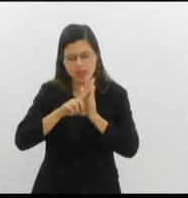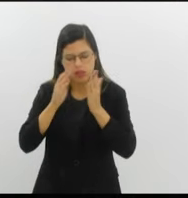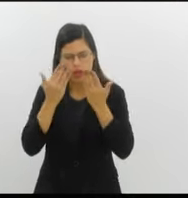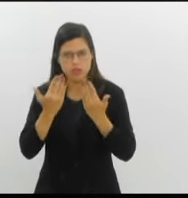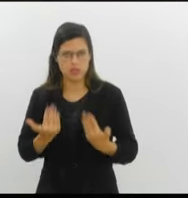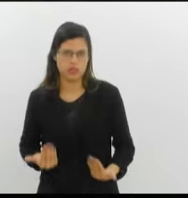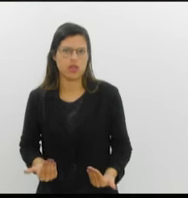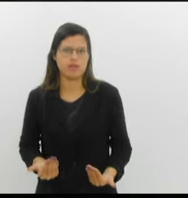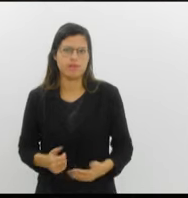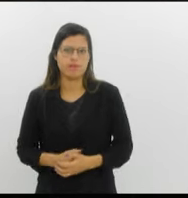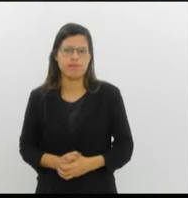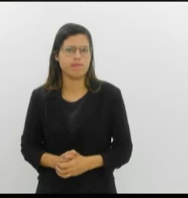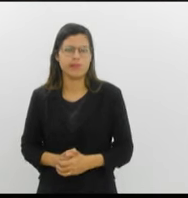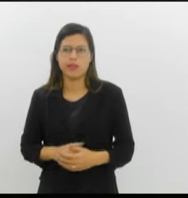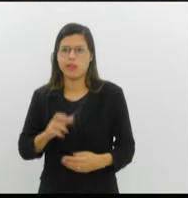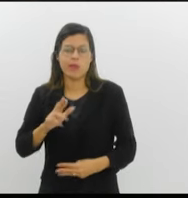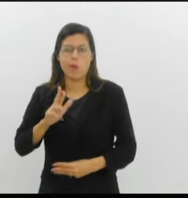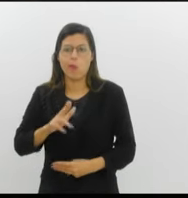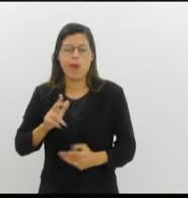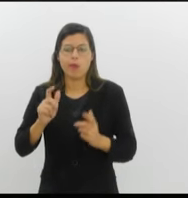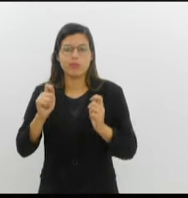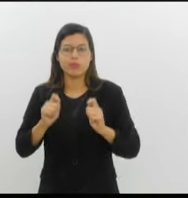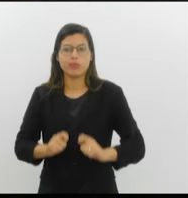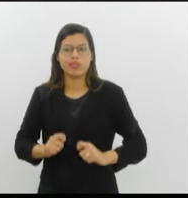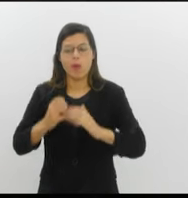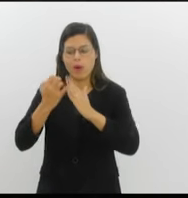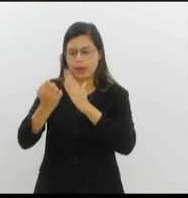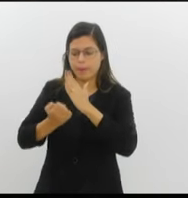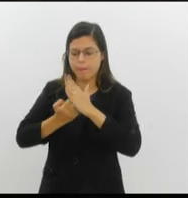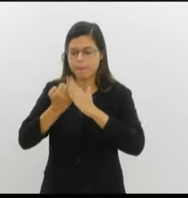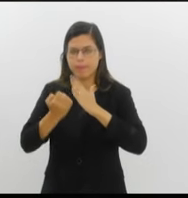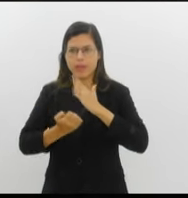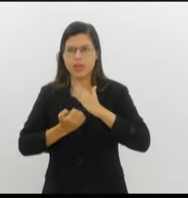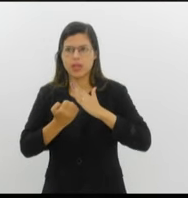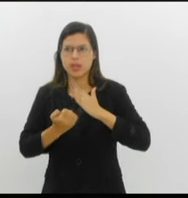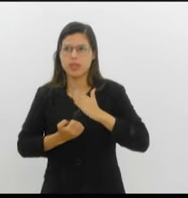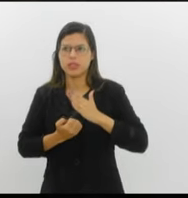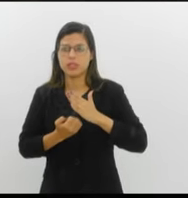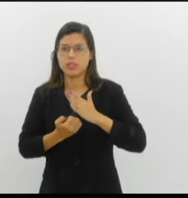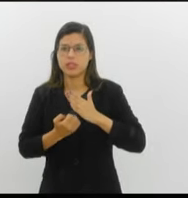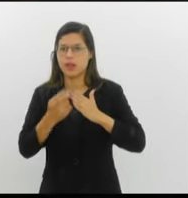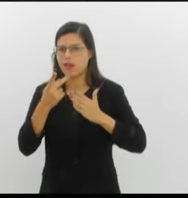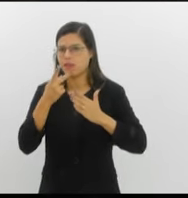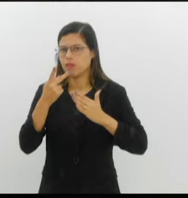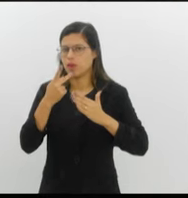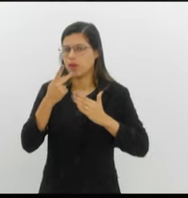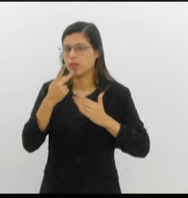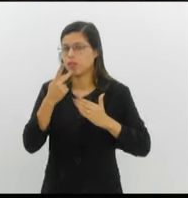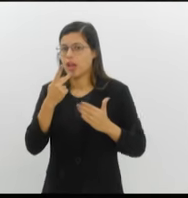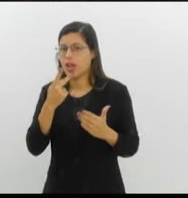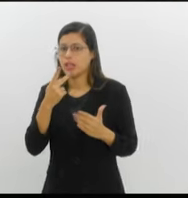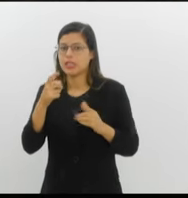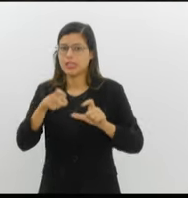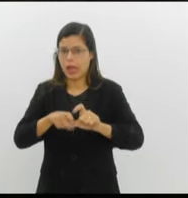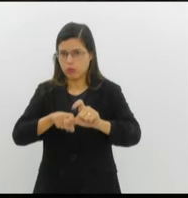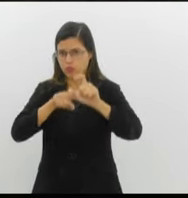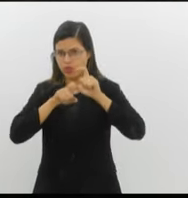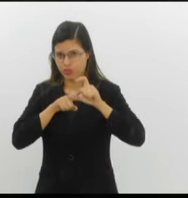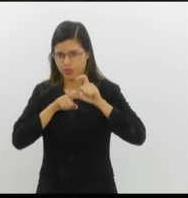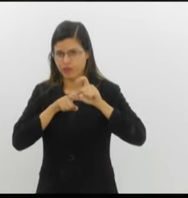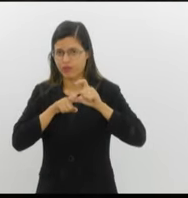mais possível uma empresa questionar, dizendo que está no vermelho, para